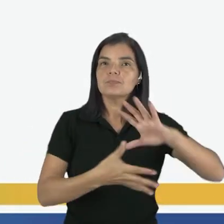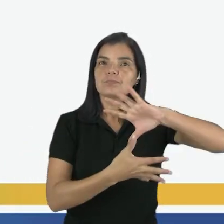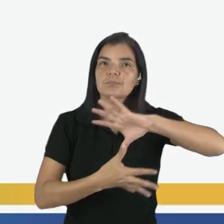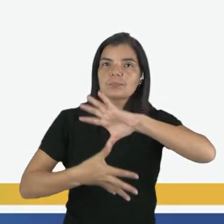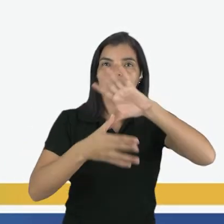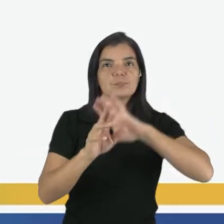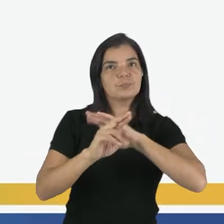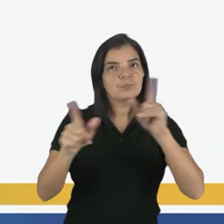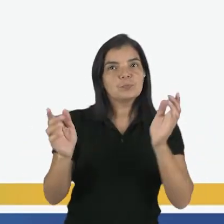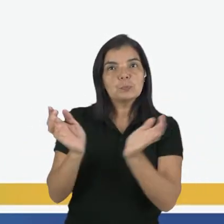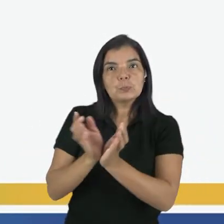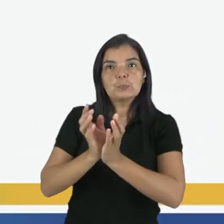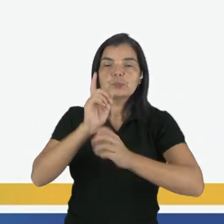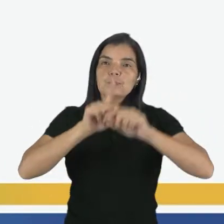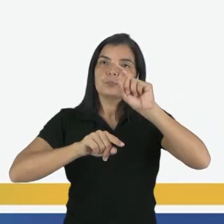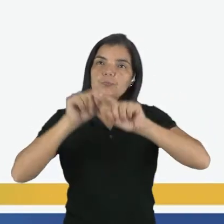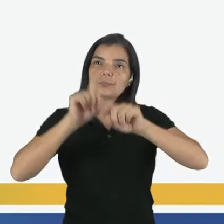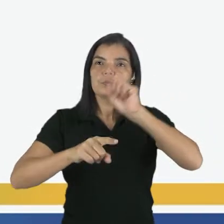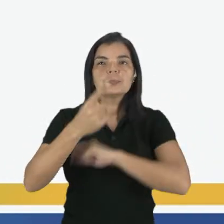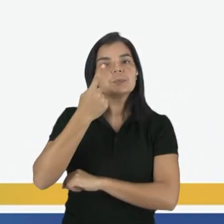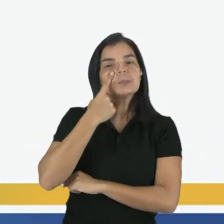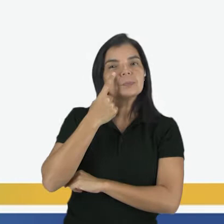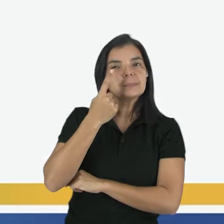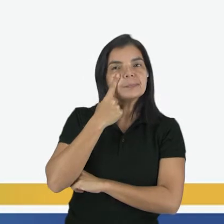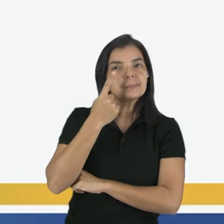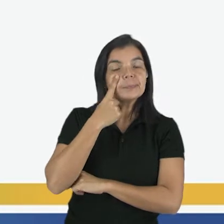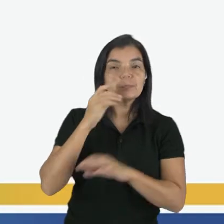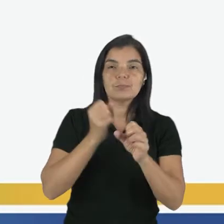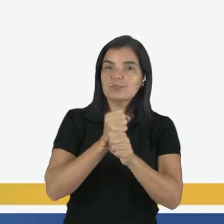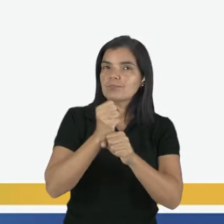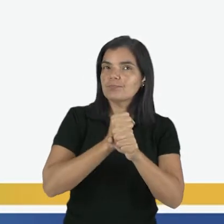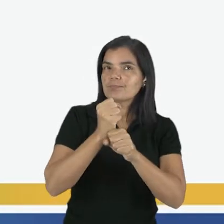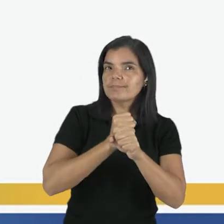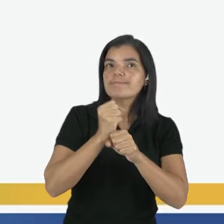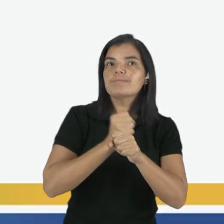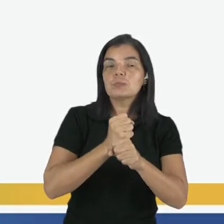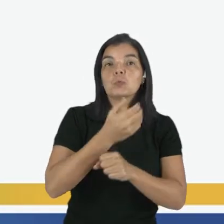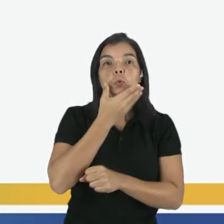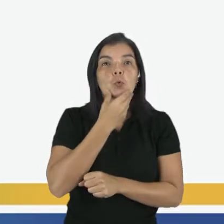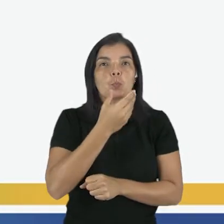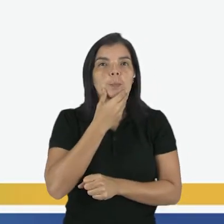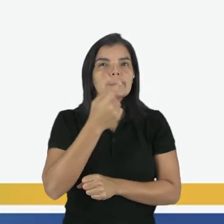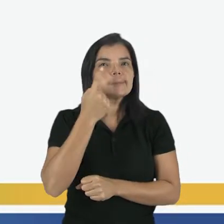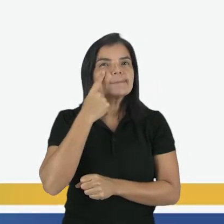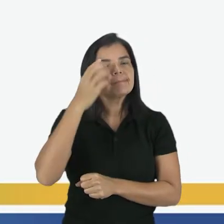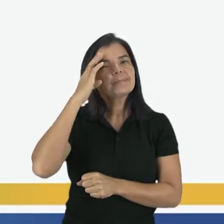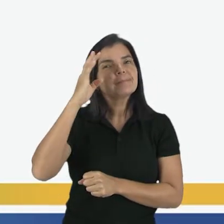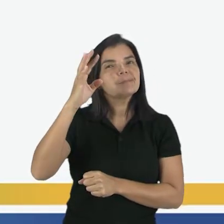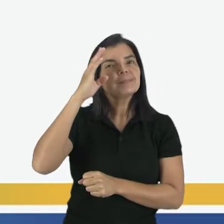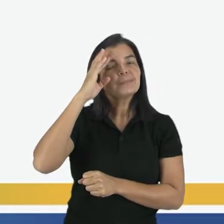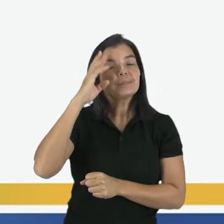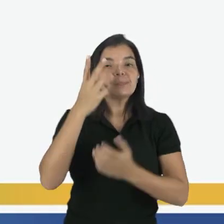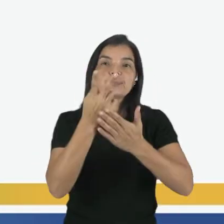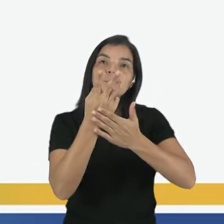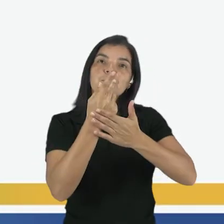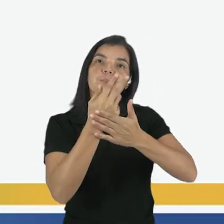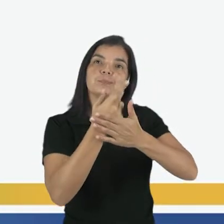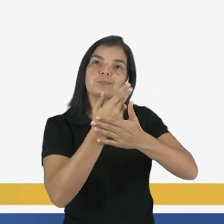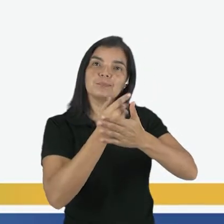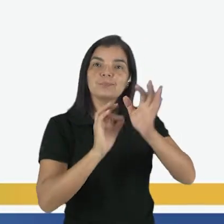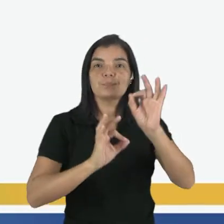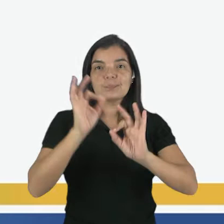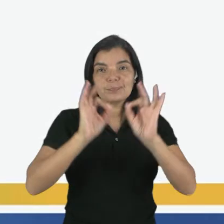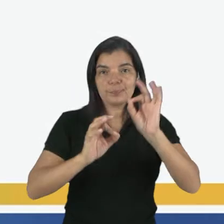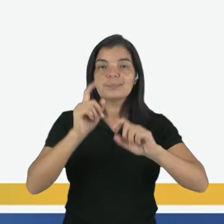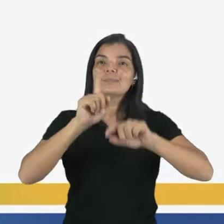de mapear os diferentes grupos de estrelas que observava ao longo do ano, o homem passou a imaginar figuras